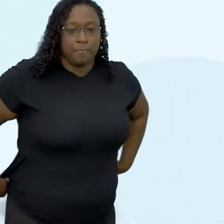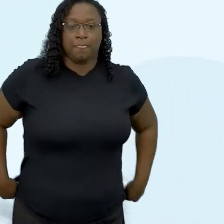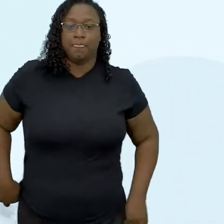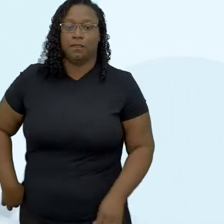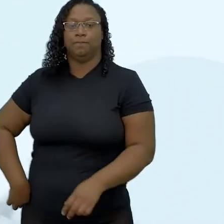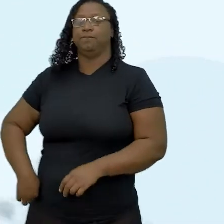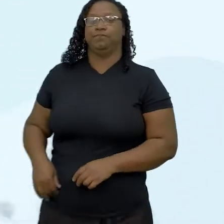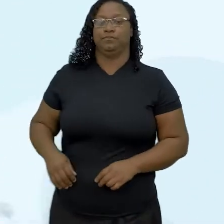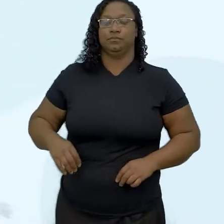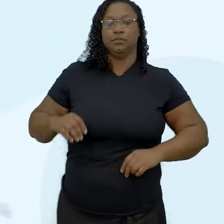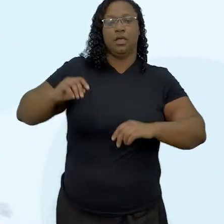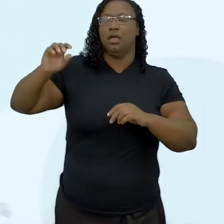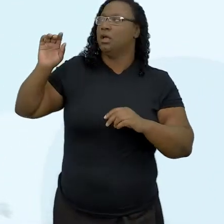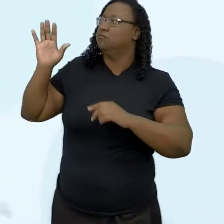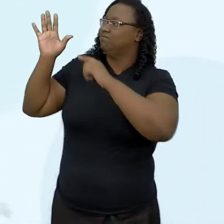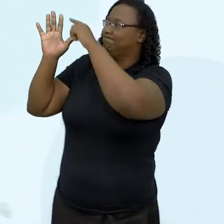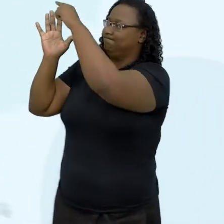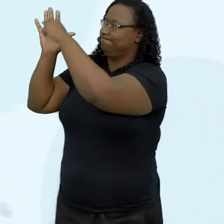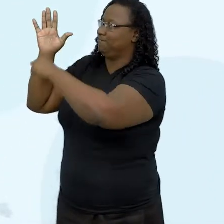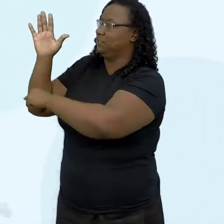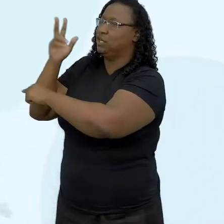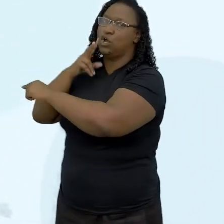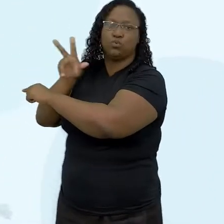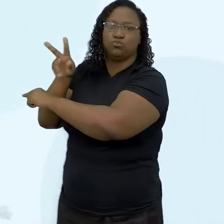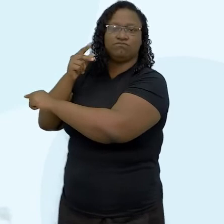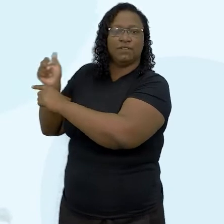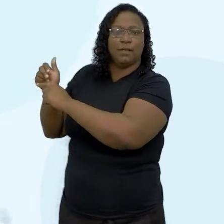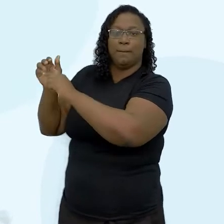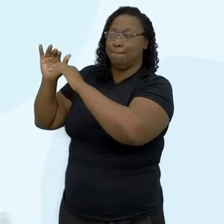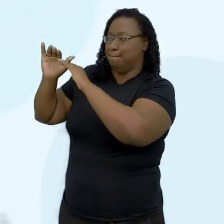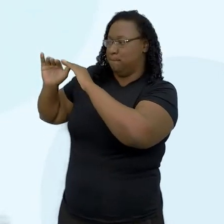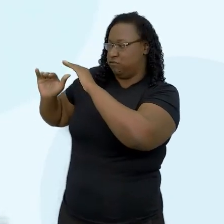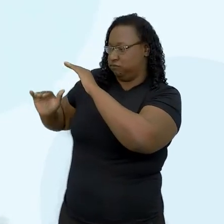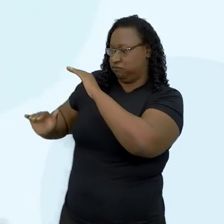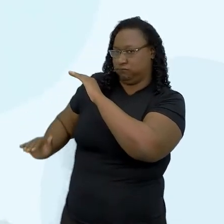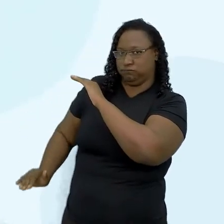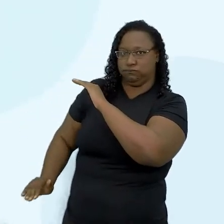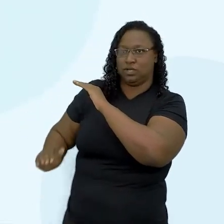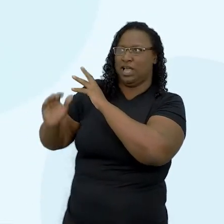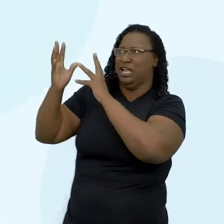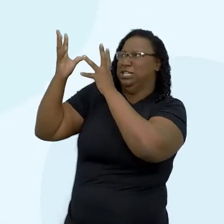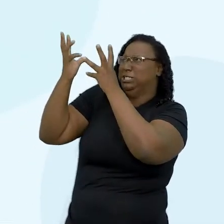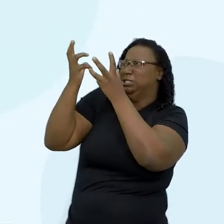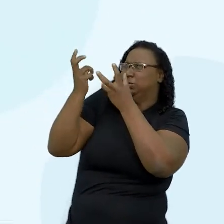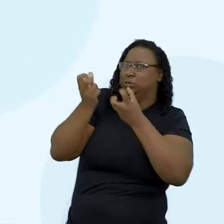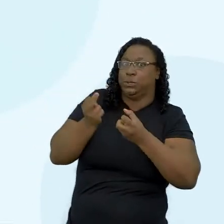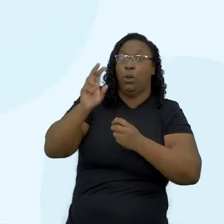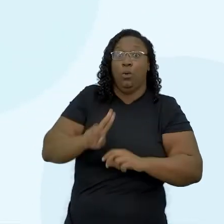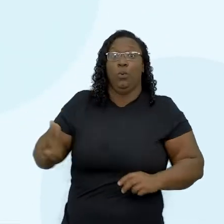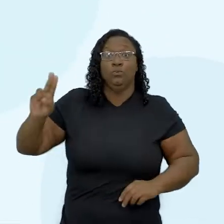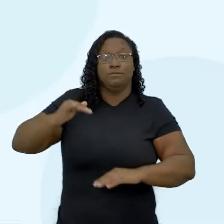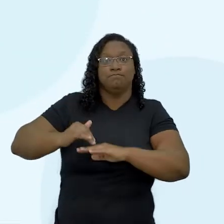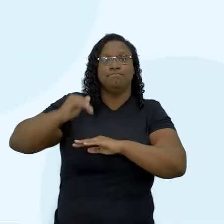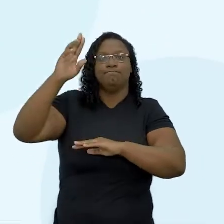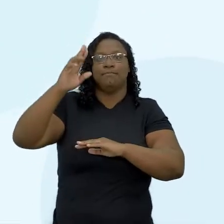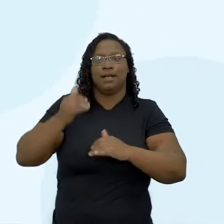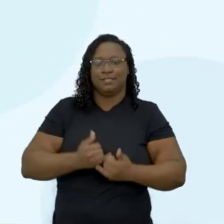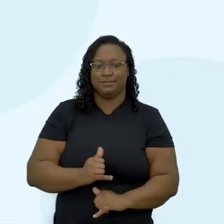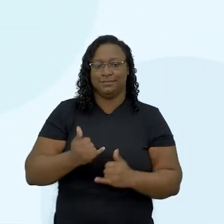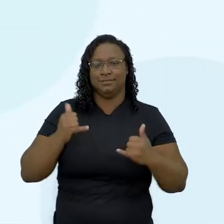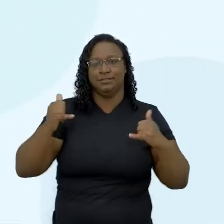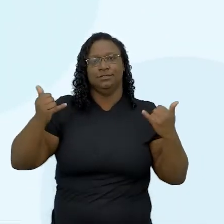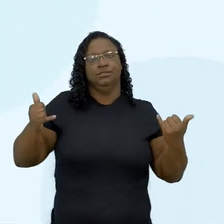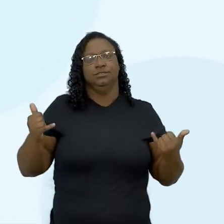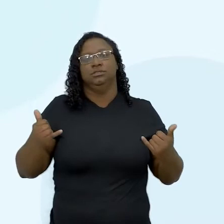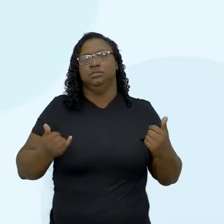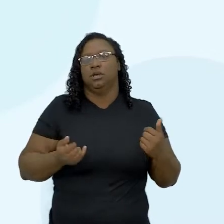quanto mais pra baixo ali, maior é a potência. Ele puxa muito mais. A potência de um corpo, né? De um equipamento, de uma pessoa,